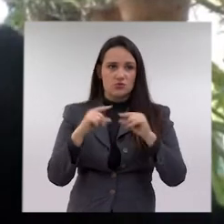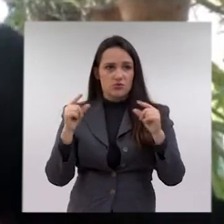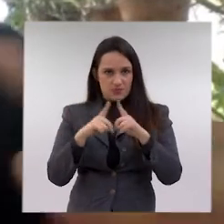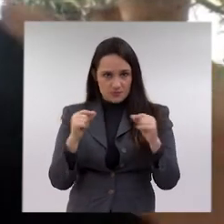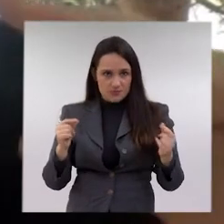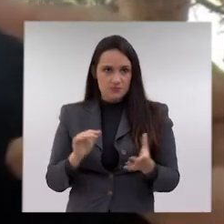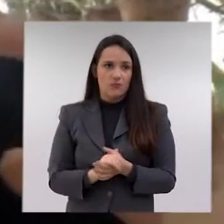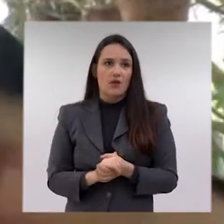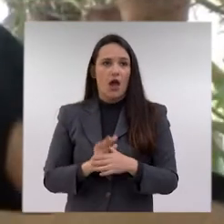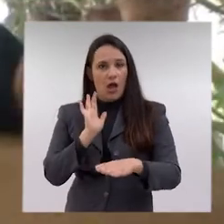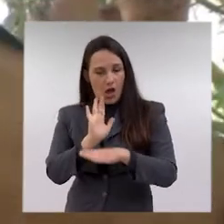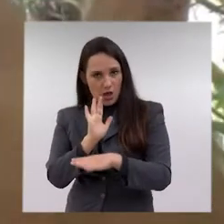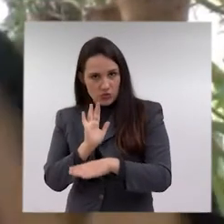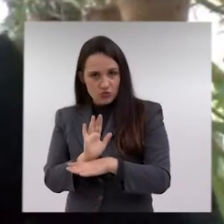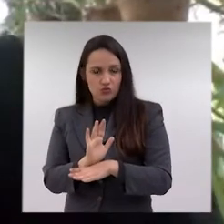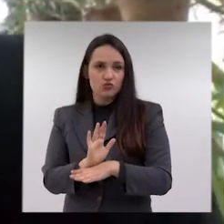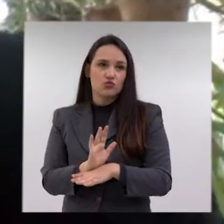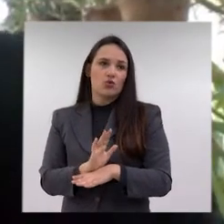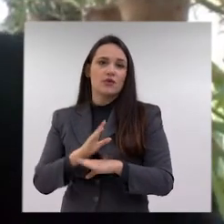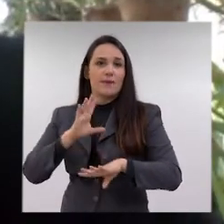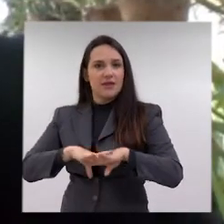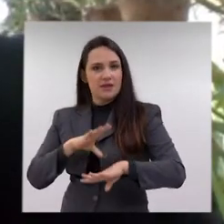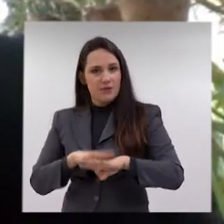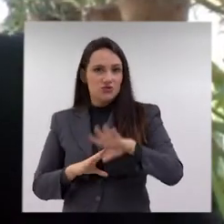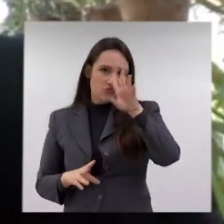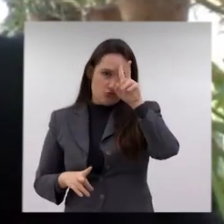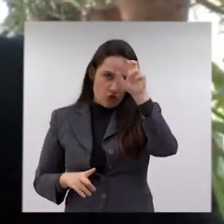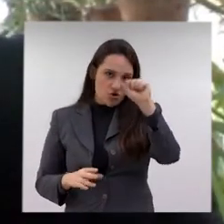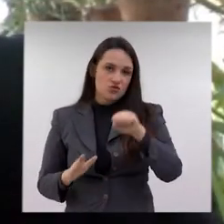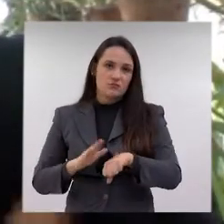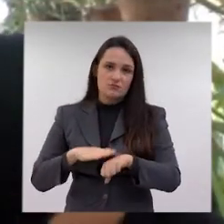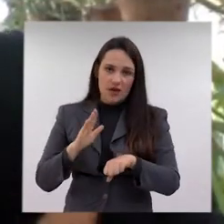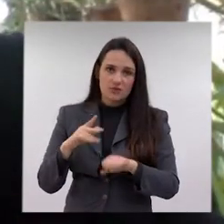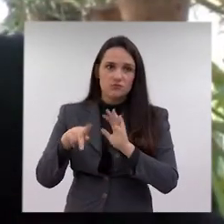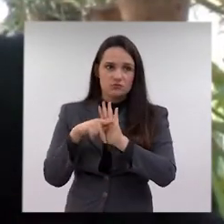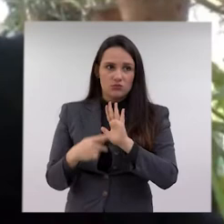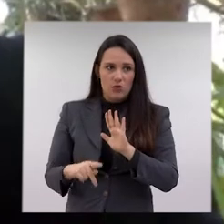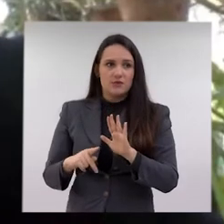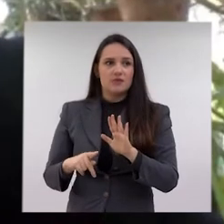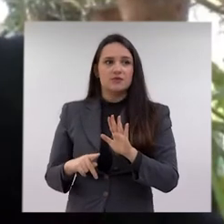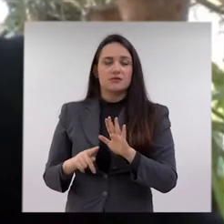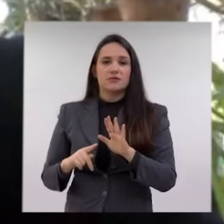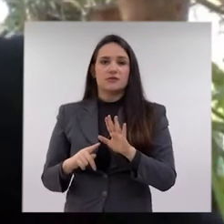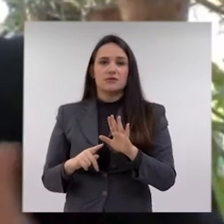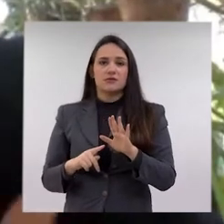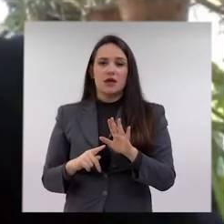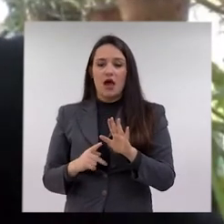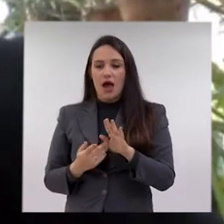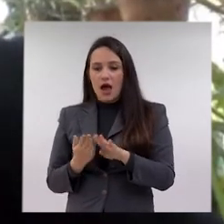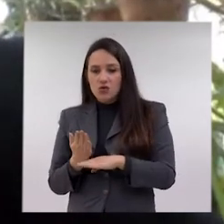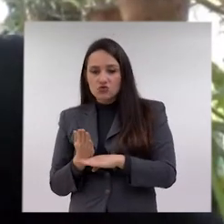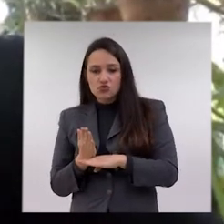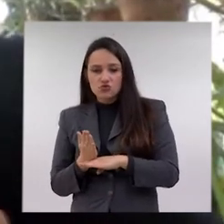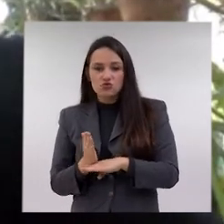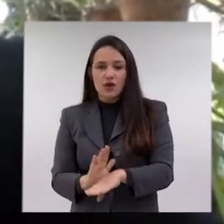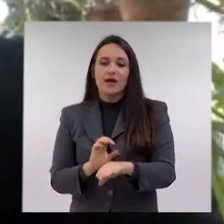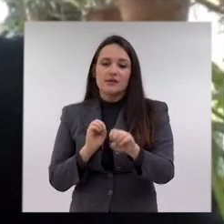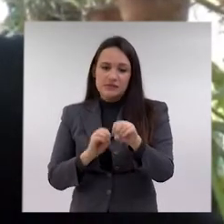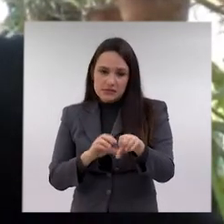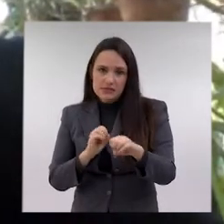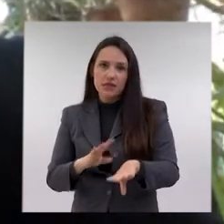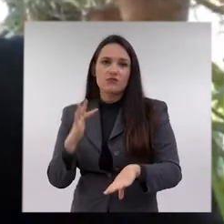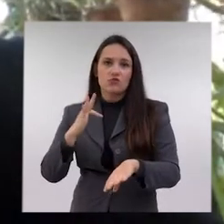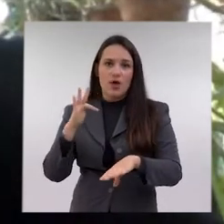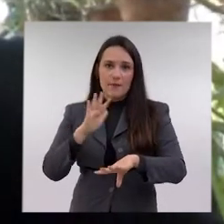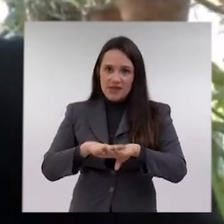participou no fortalecimento da matemática como uma ciência básica aí, na licenciatura da matemática, no curso de